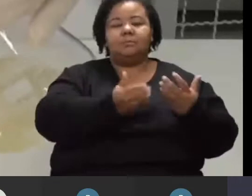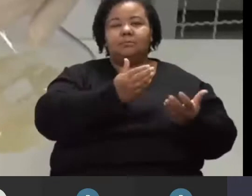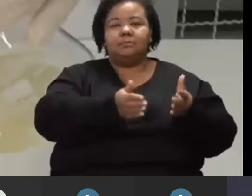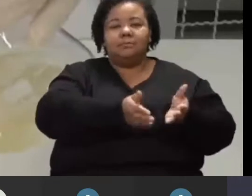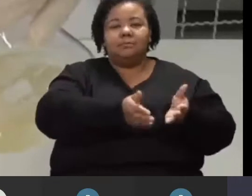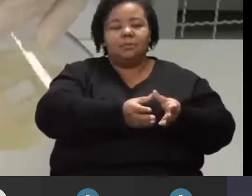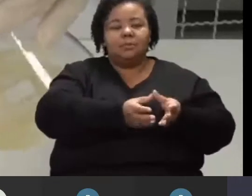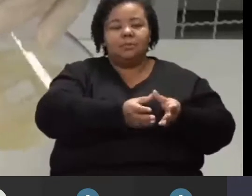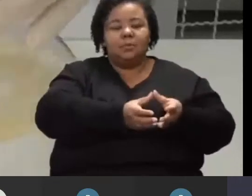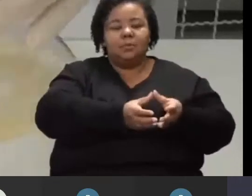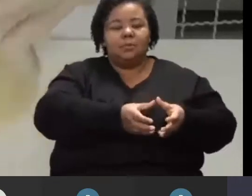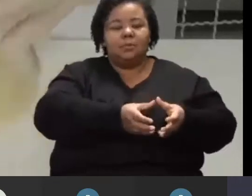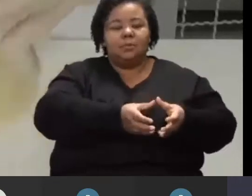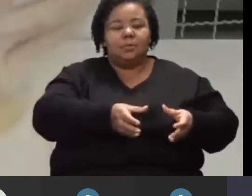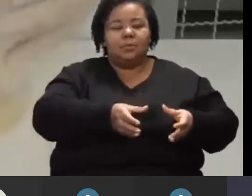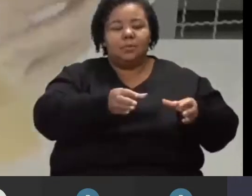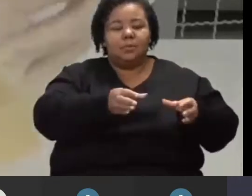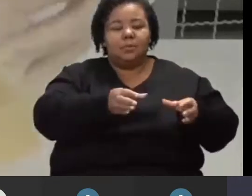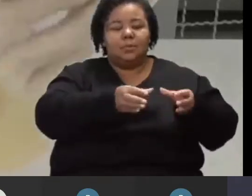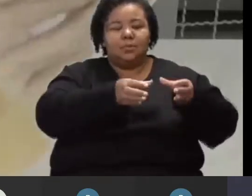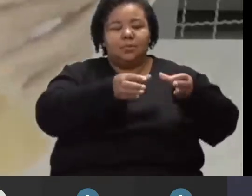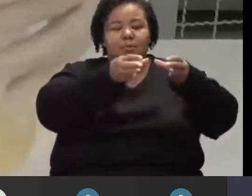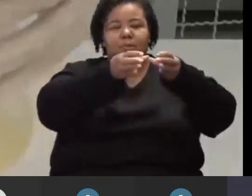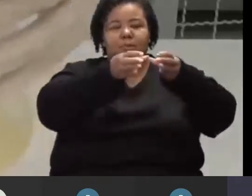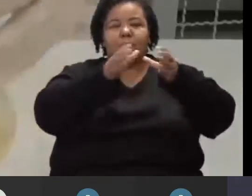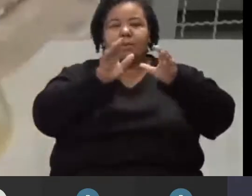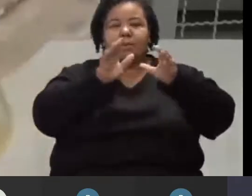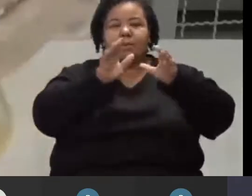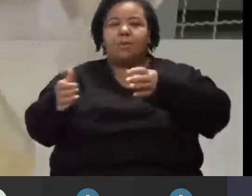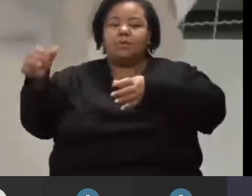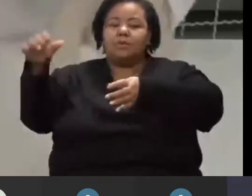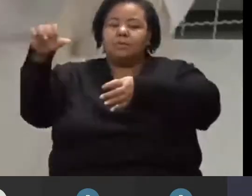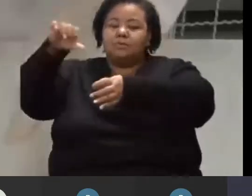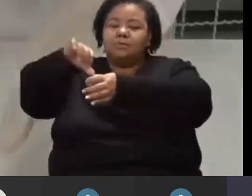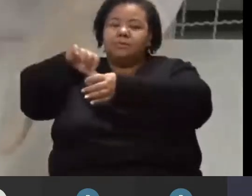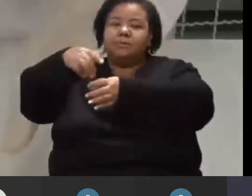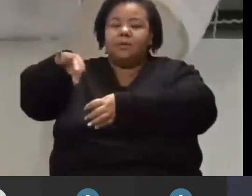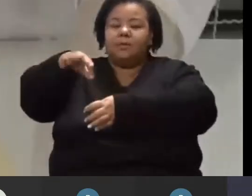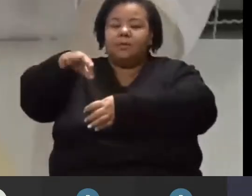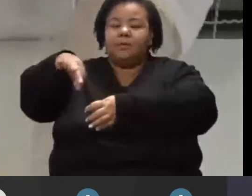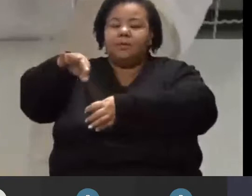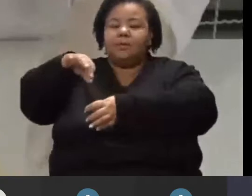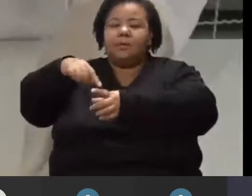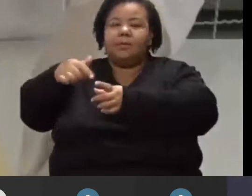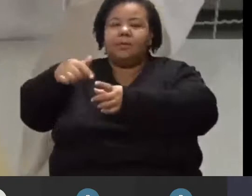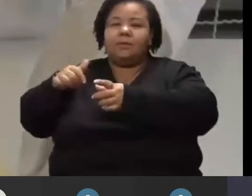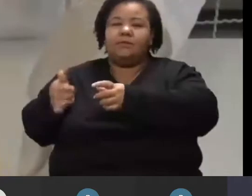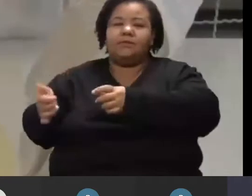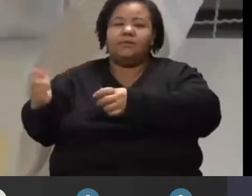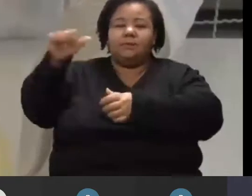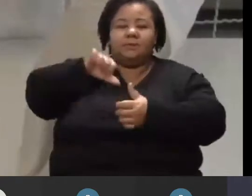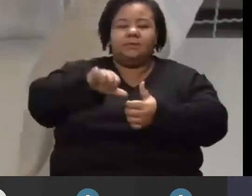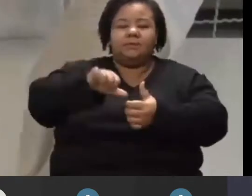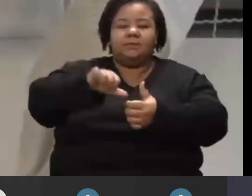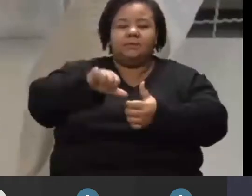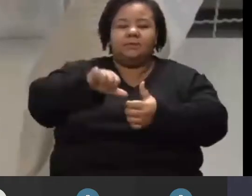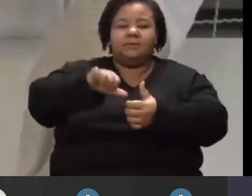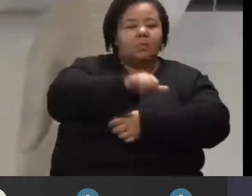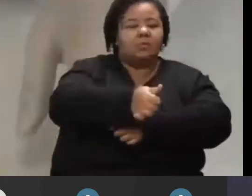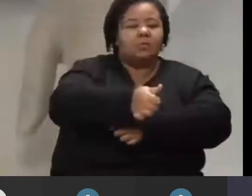Meyer e também estamos diluindo tudo no Erlen. Por quê? Porque se você vai transferindo de um recipiente para o outro, você